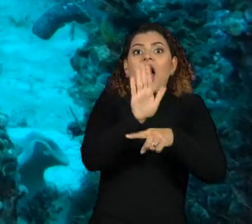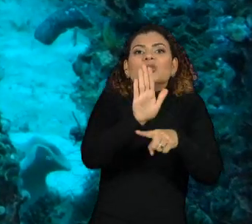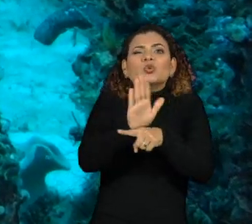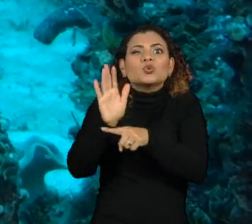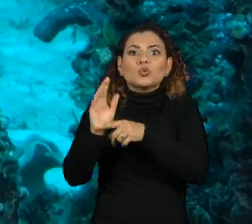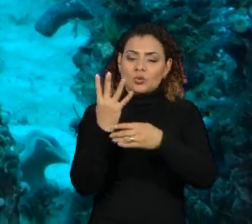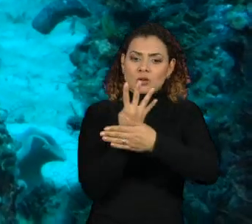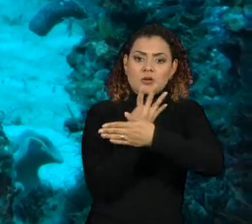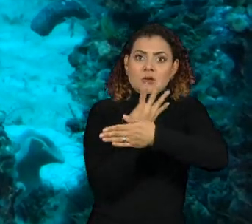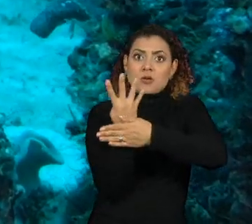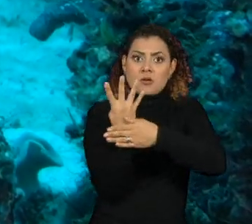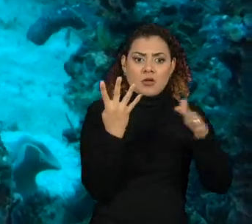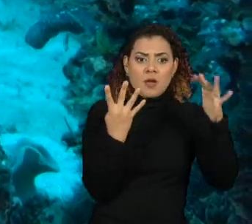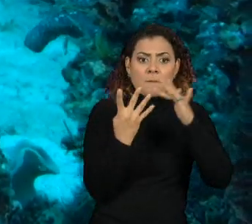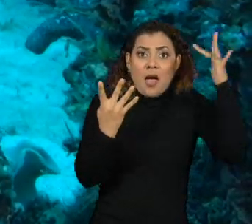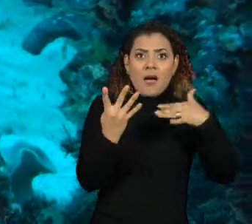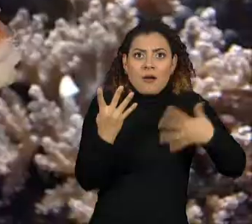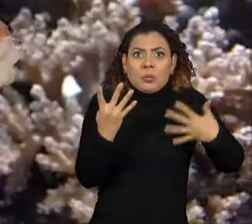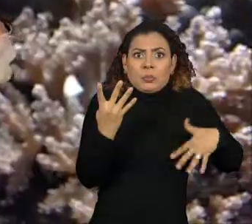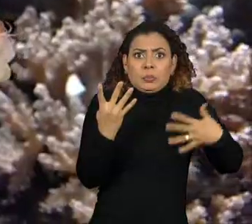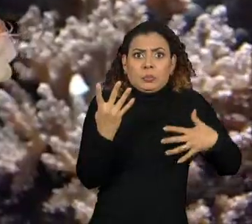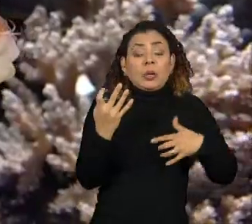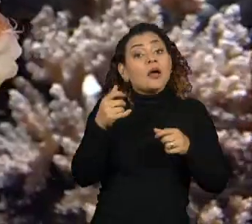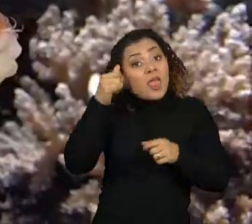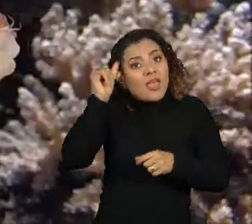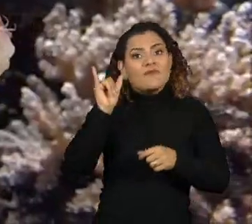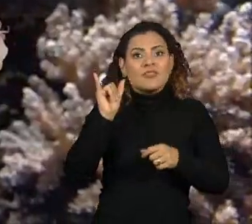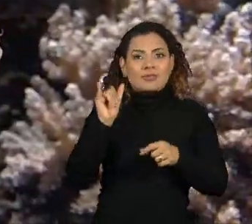os animais dos quais ele se alimenta.